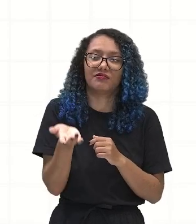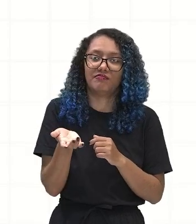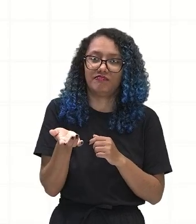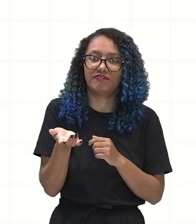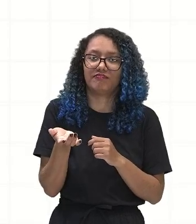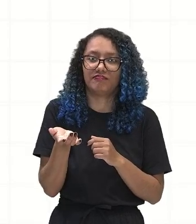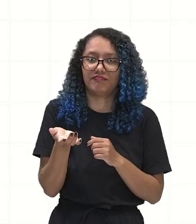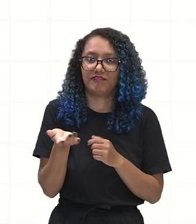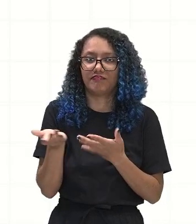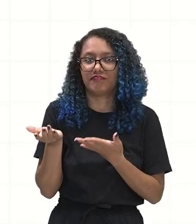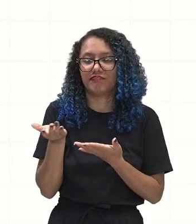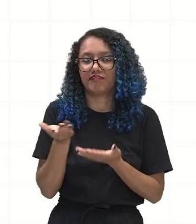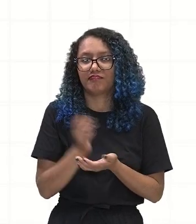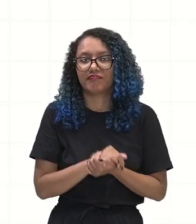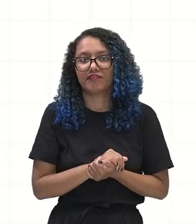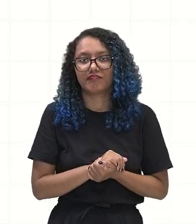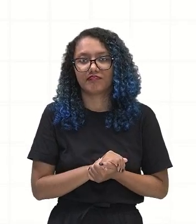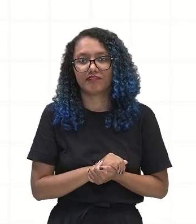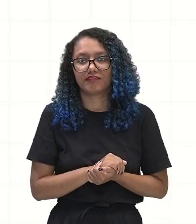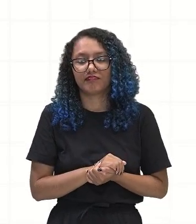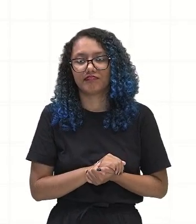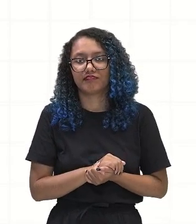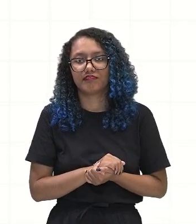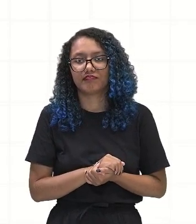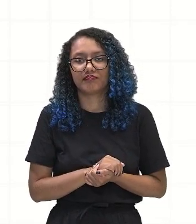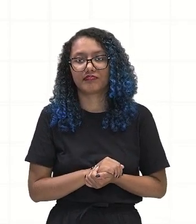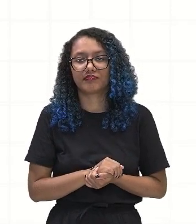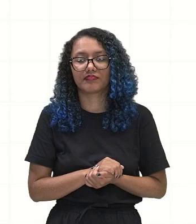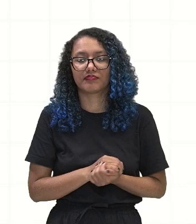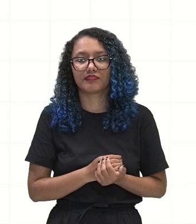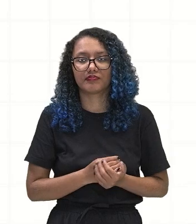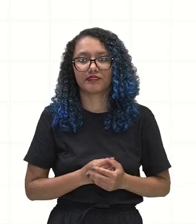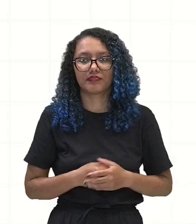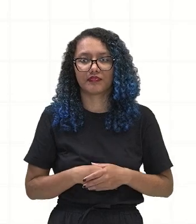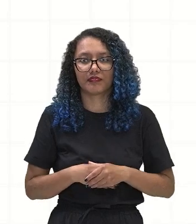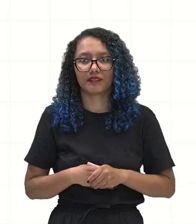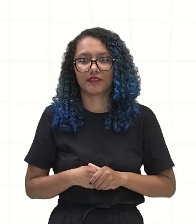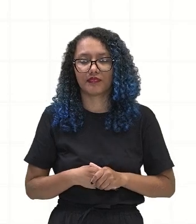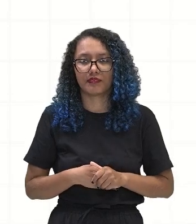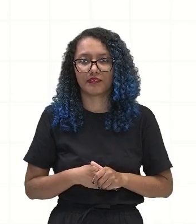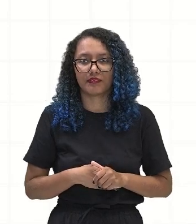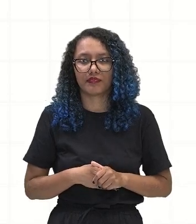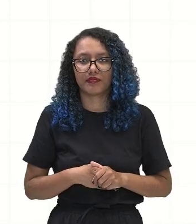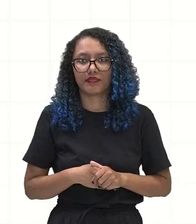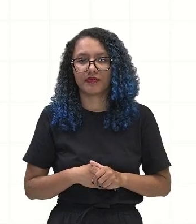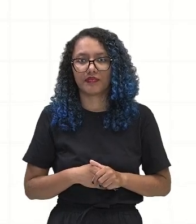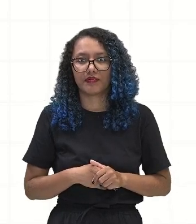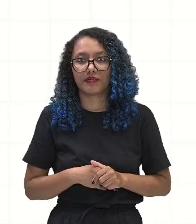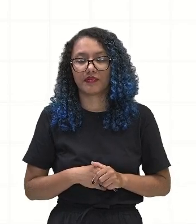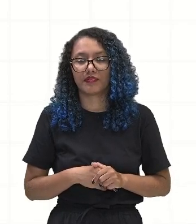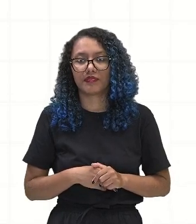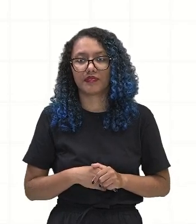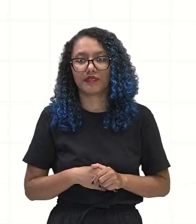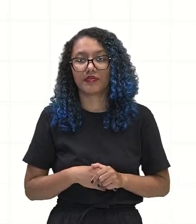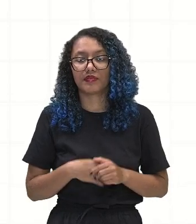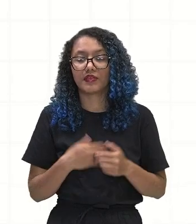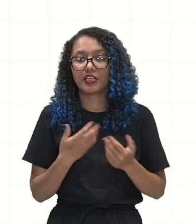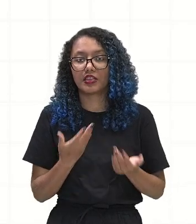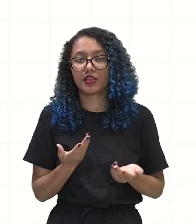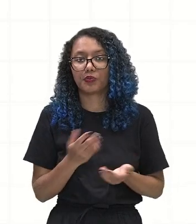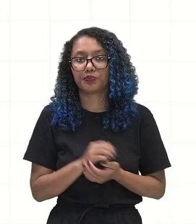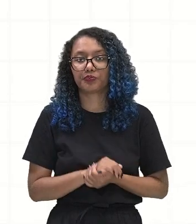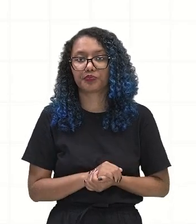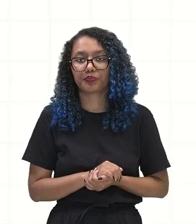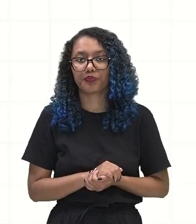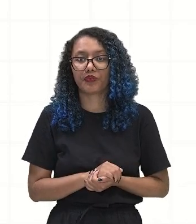Então, nós sabemos aqui que é 250. Ó, se cada 10 de cada 100, nós temos 25 100 e 2.500, né? 25